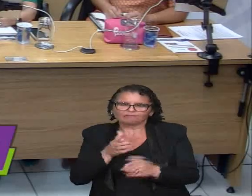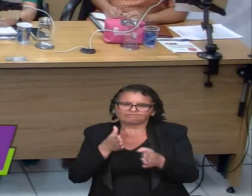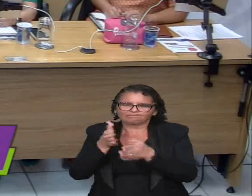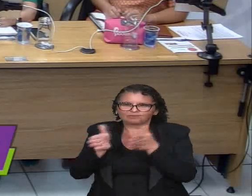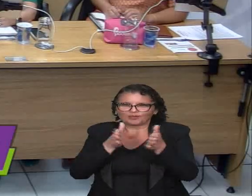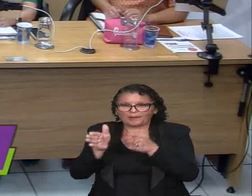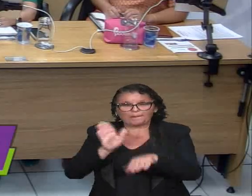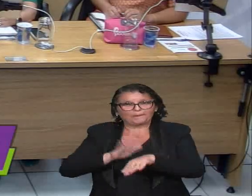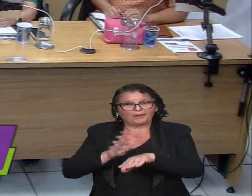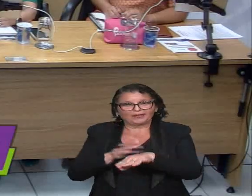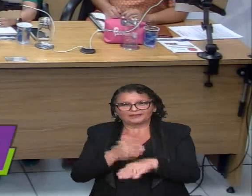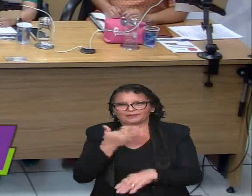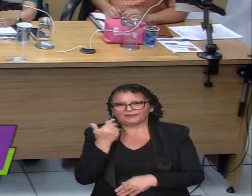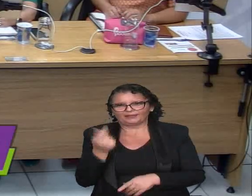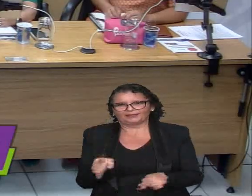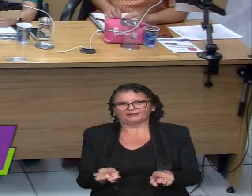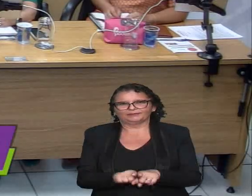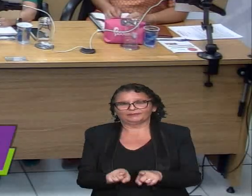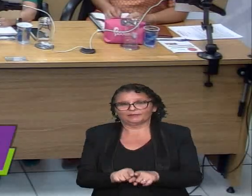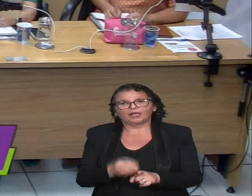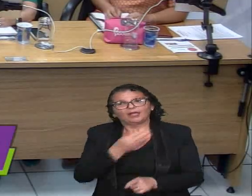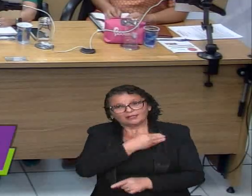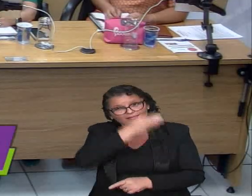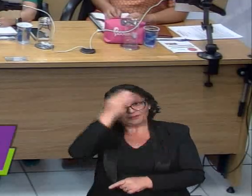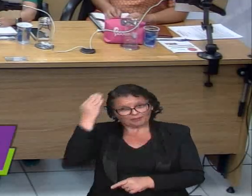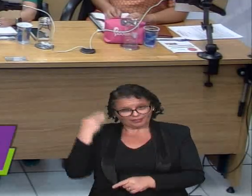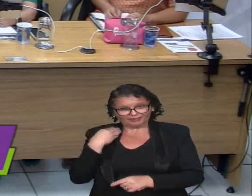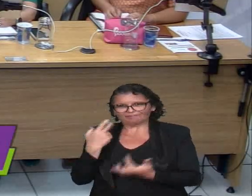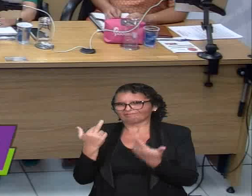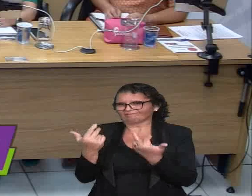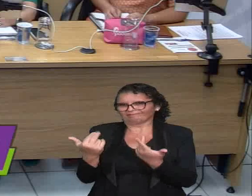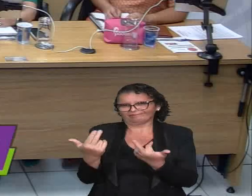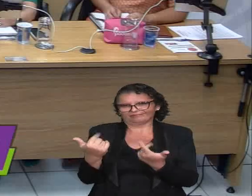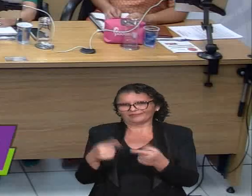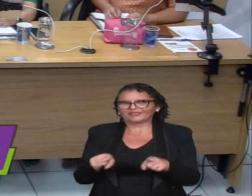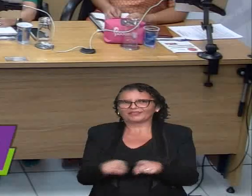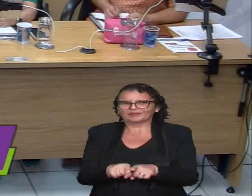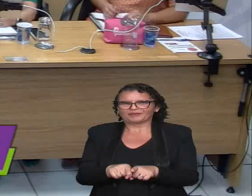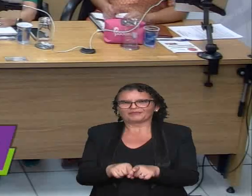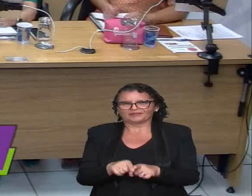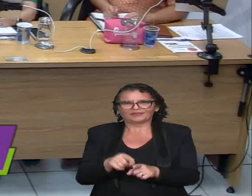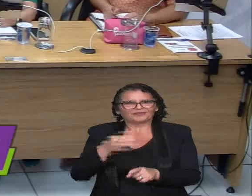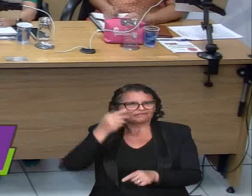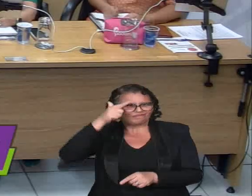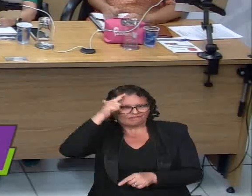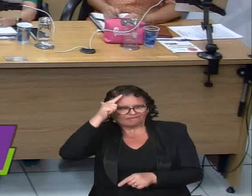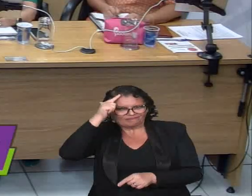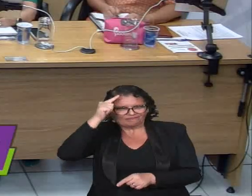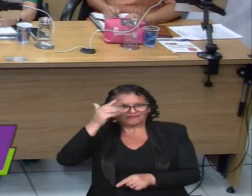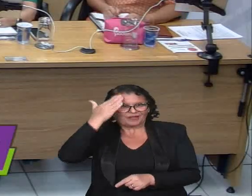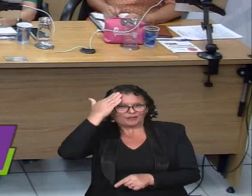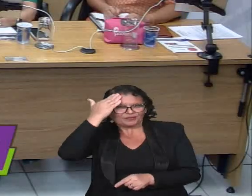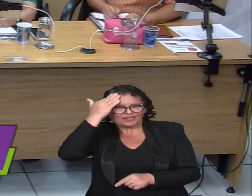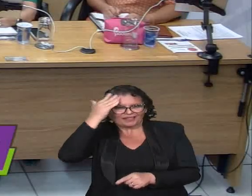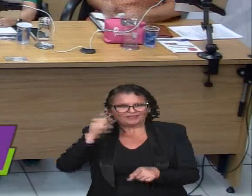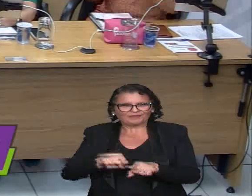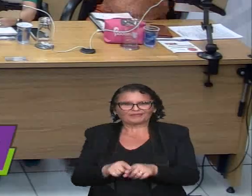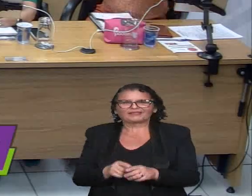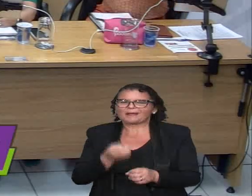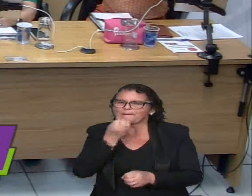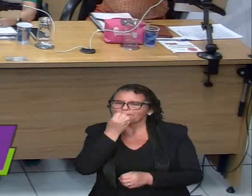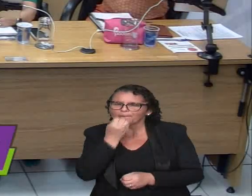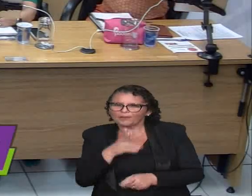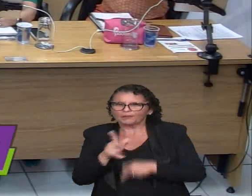e atender melhor assim vai ser o Santa Maria também viu Zé pode ficar tranquilo que vai ser mais uma conquista aí pra nossa